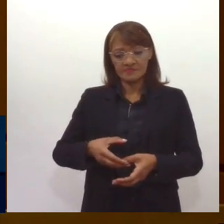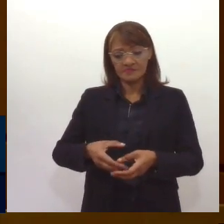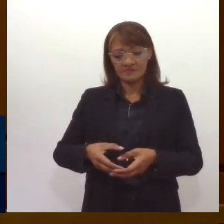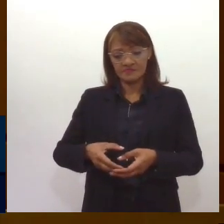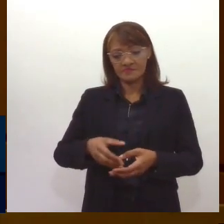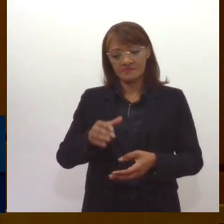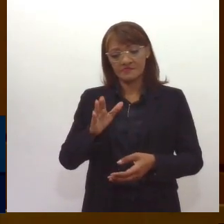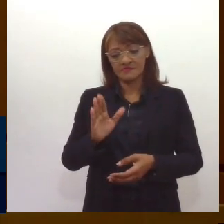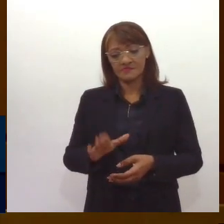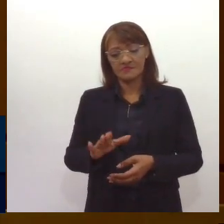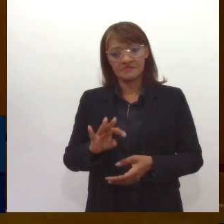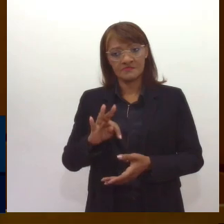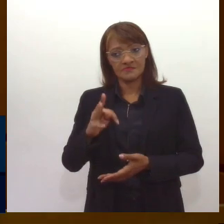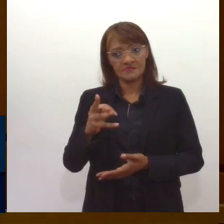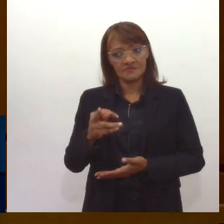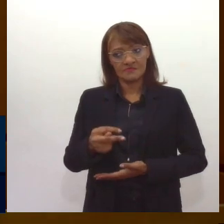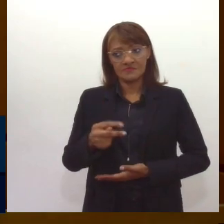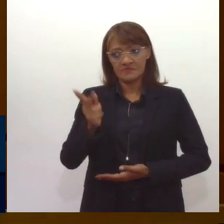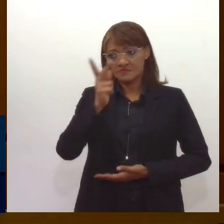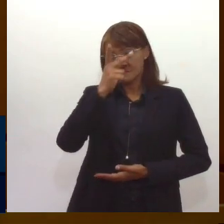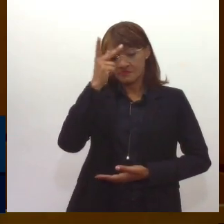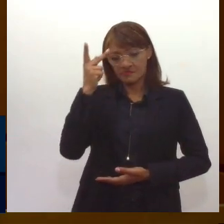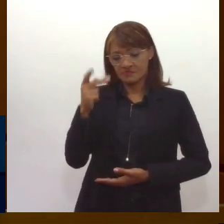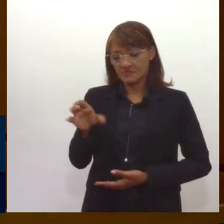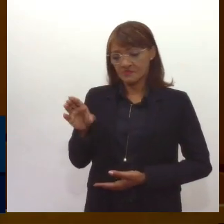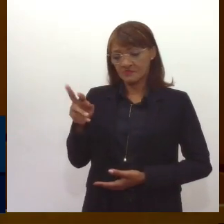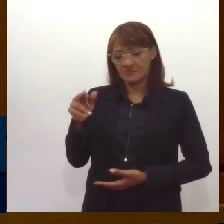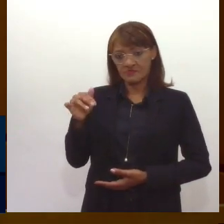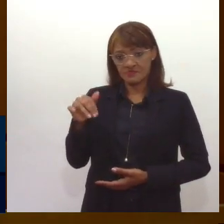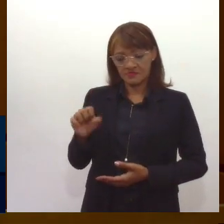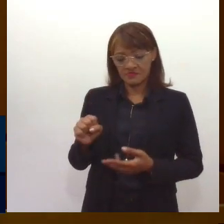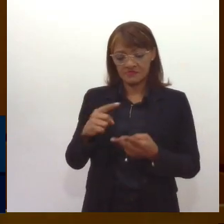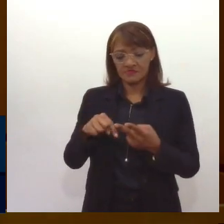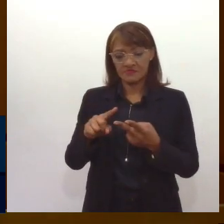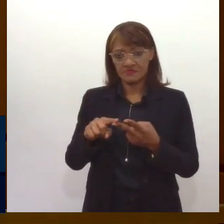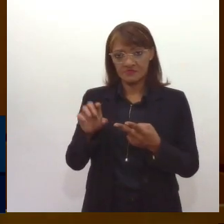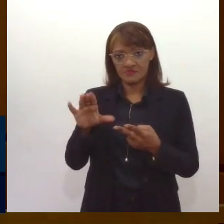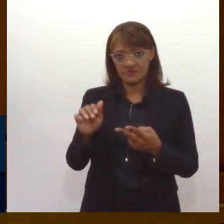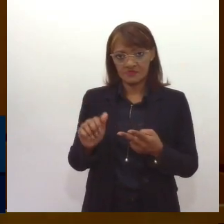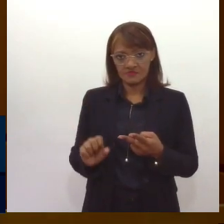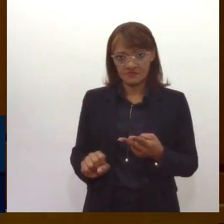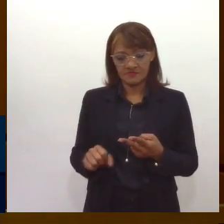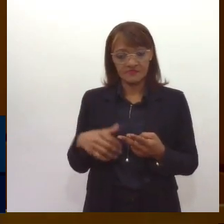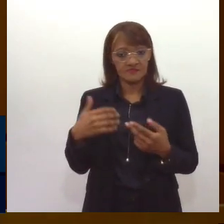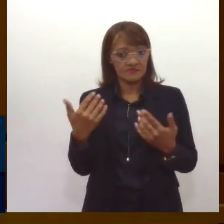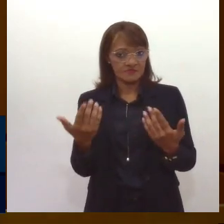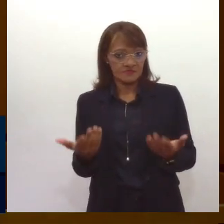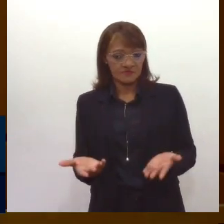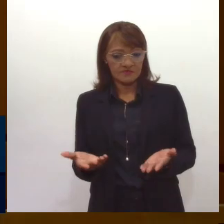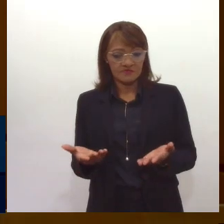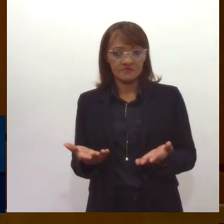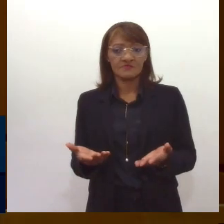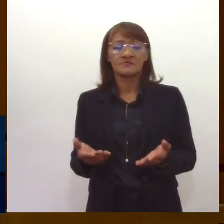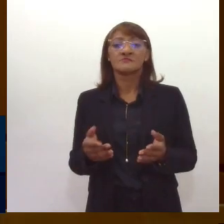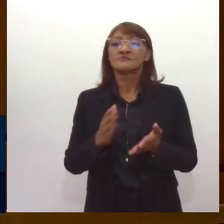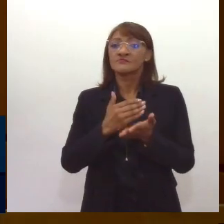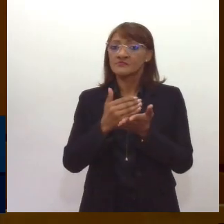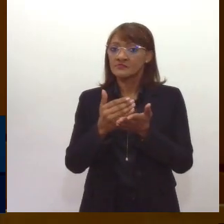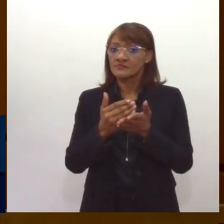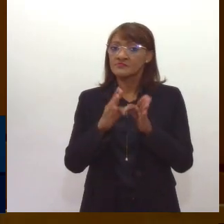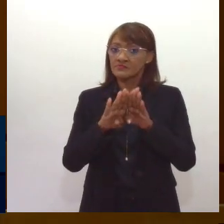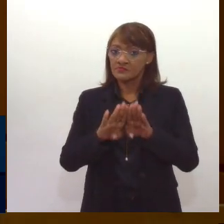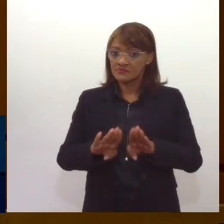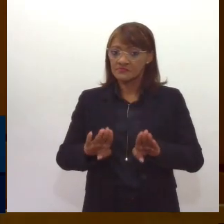do CREAS e do CAIS. Somente assim começaremos a ver diminuir as reclamações